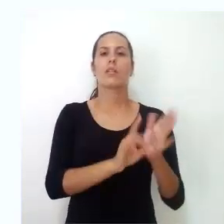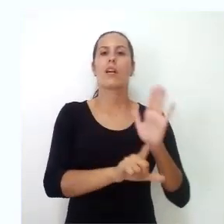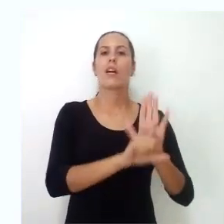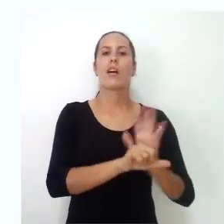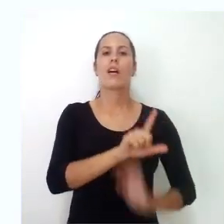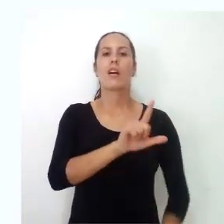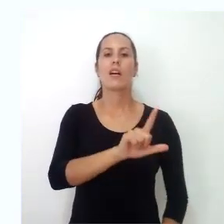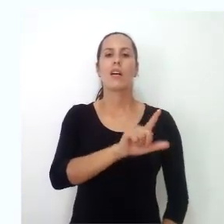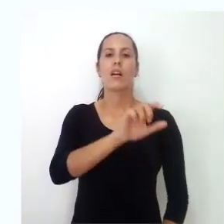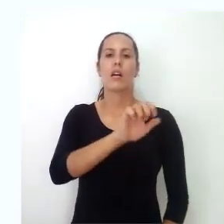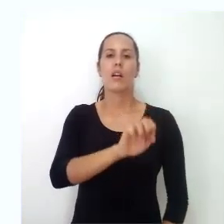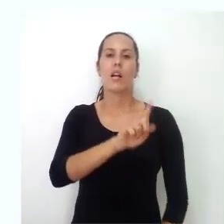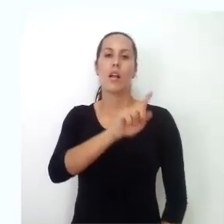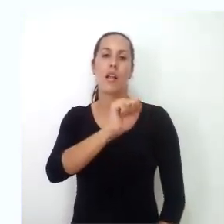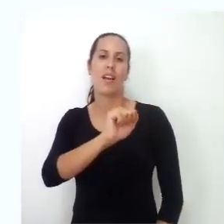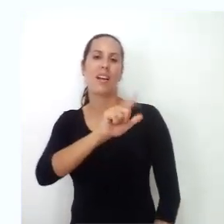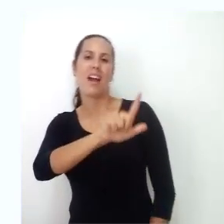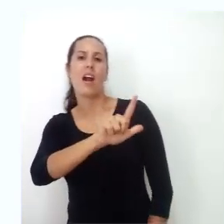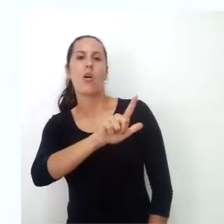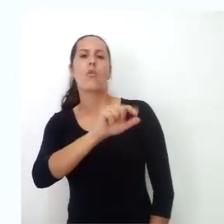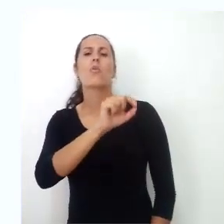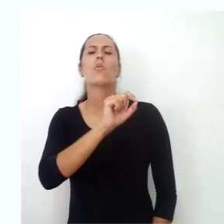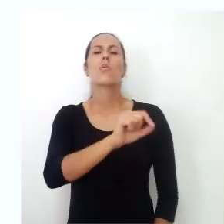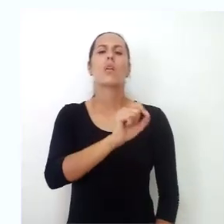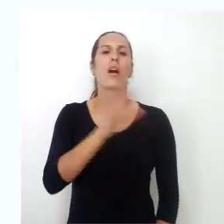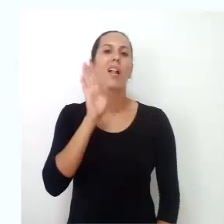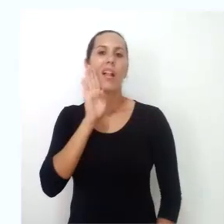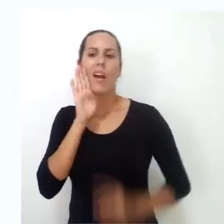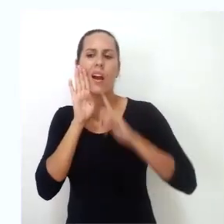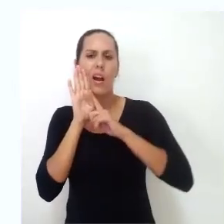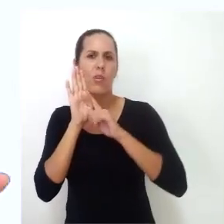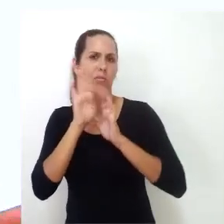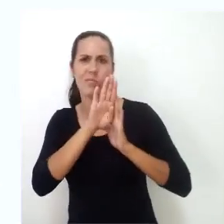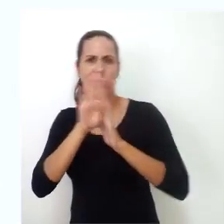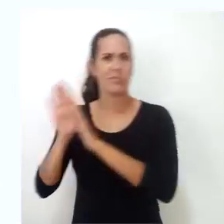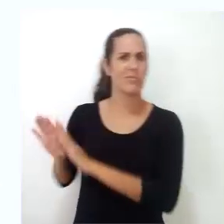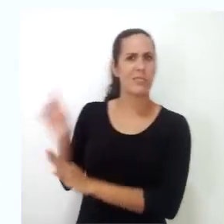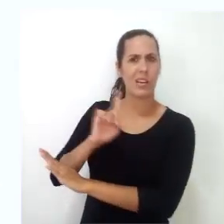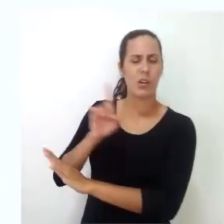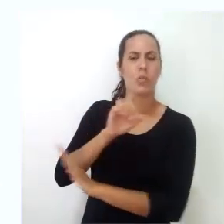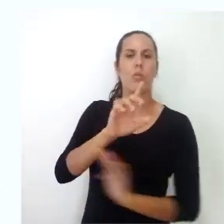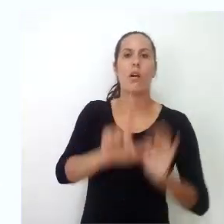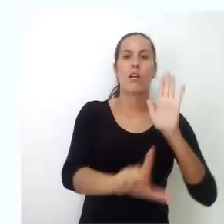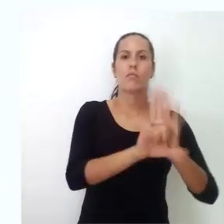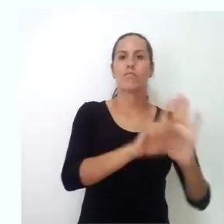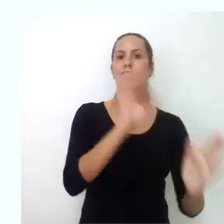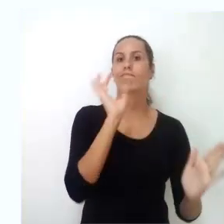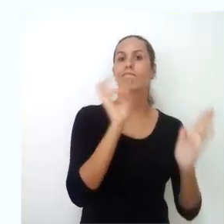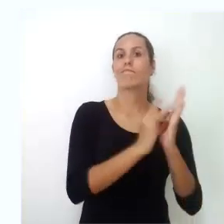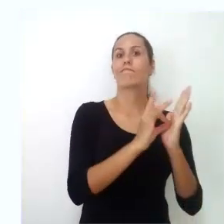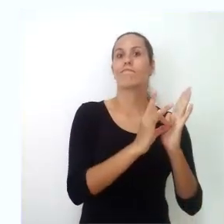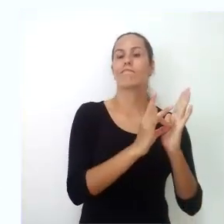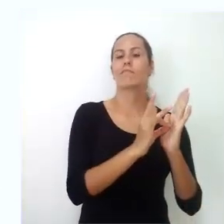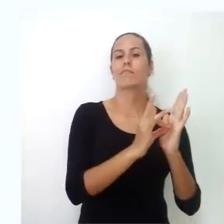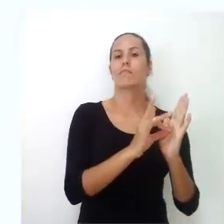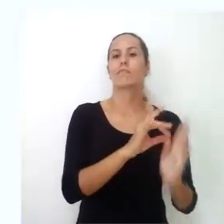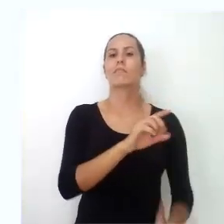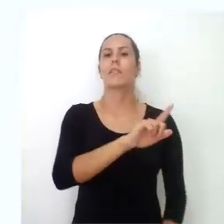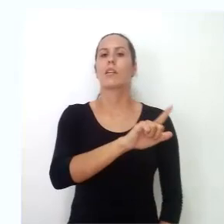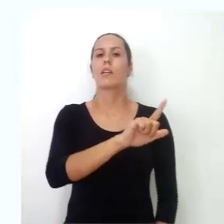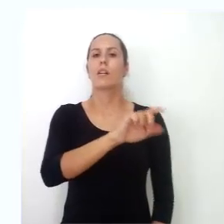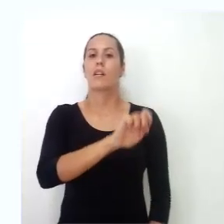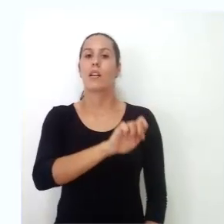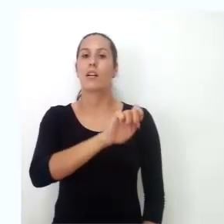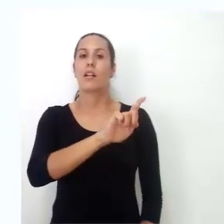minha exposição, porque sempre estarão o quê? No âmago, no cerne, no